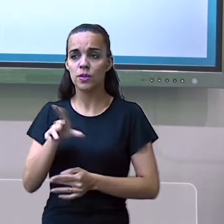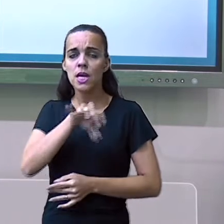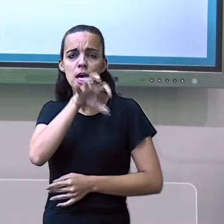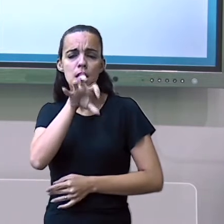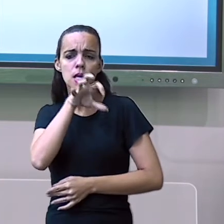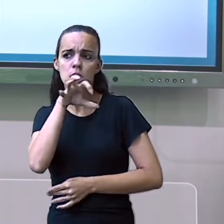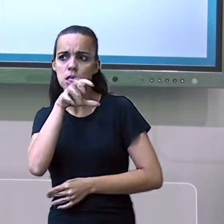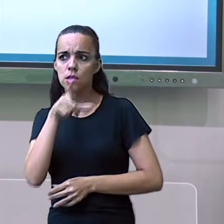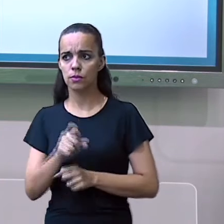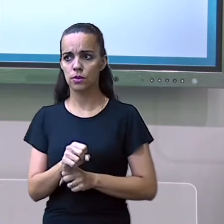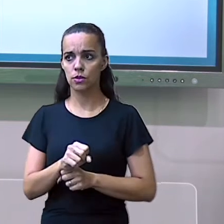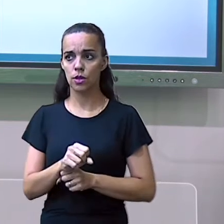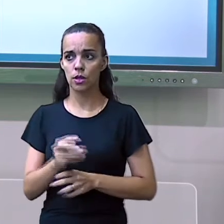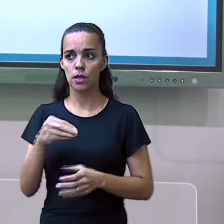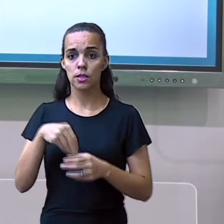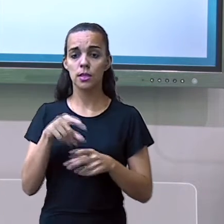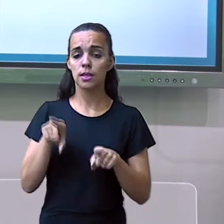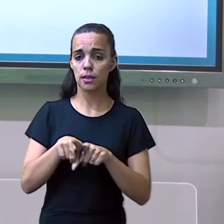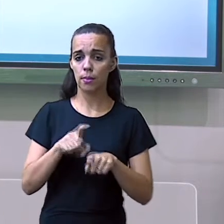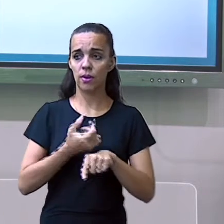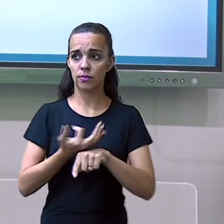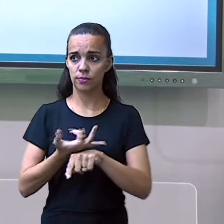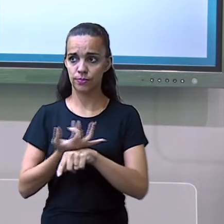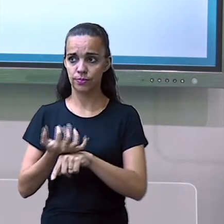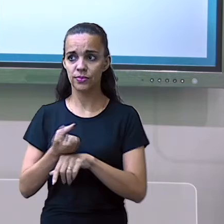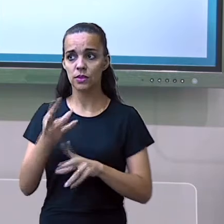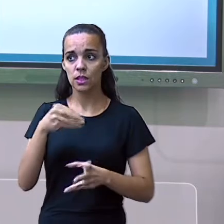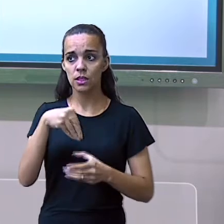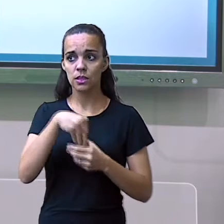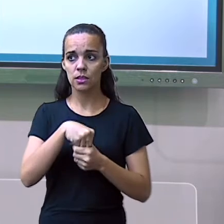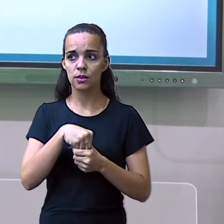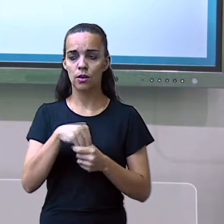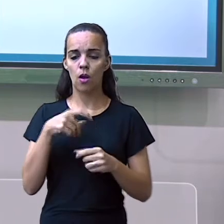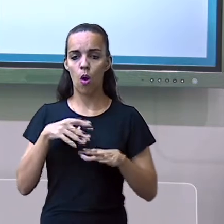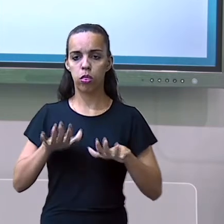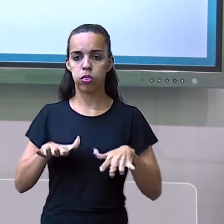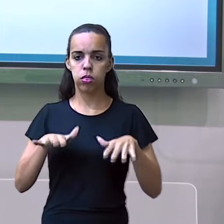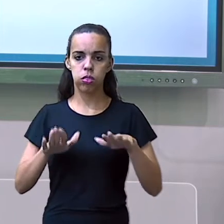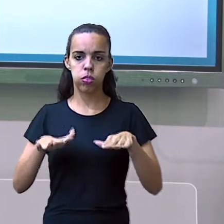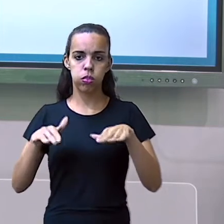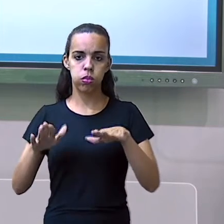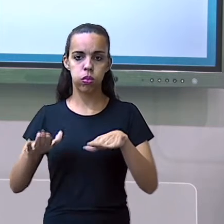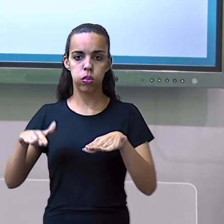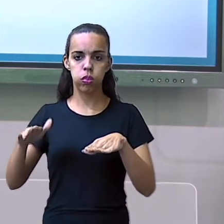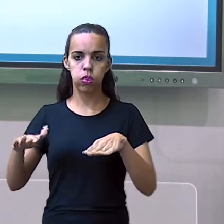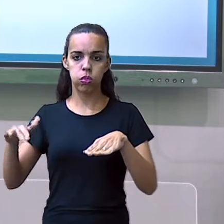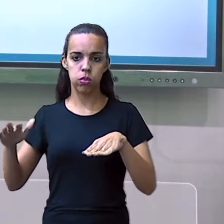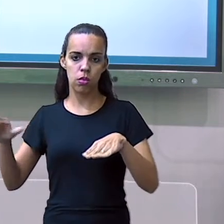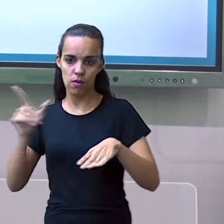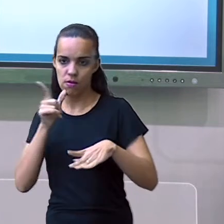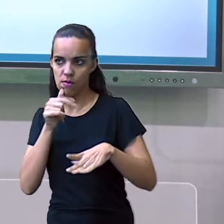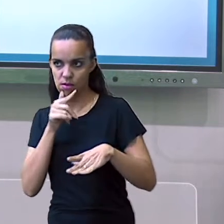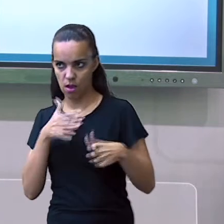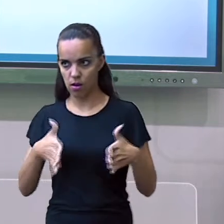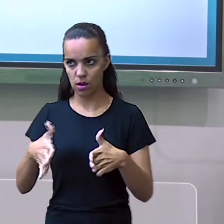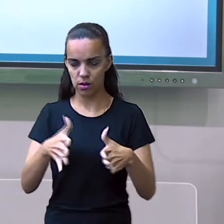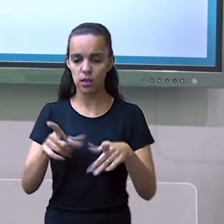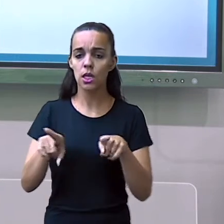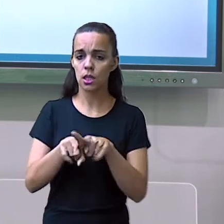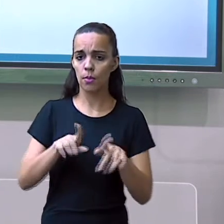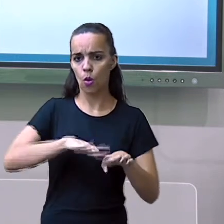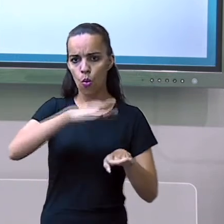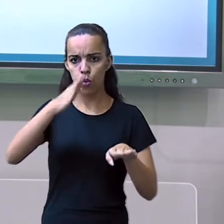animais e vegetais que ficam boiando nas águas de rios e